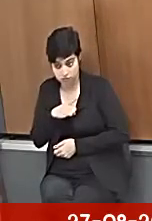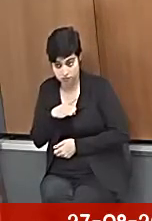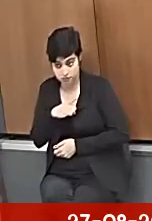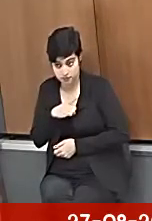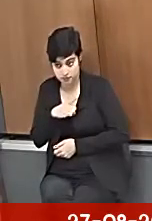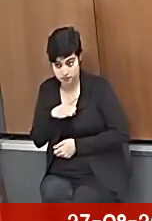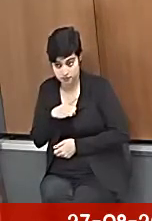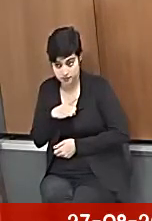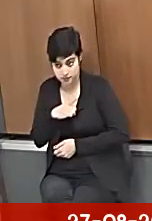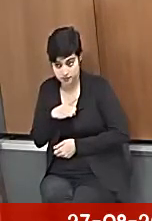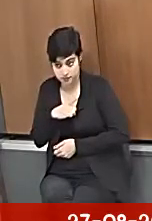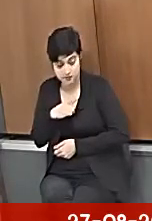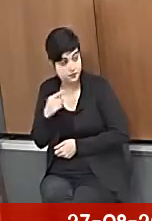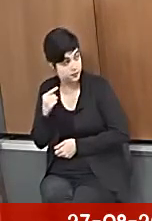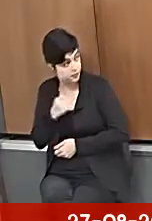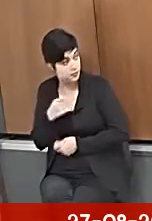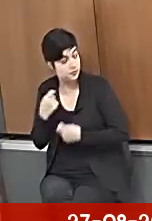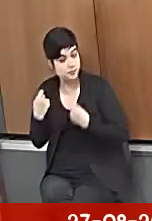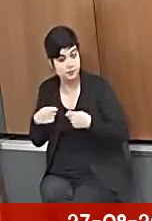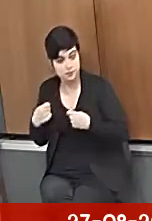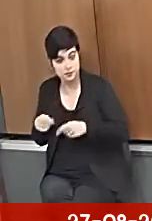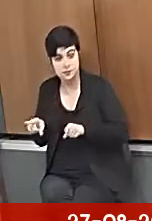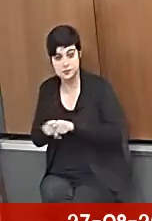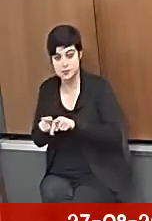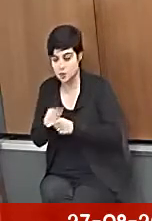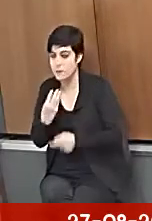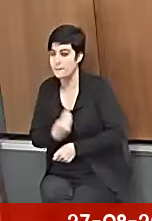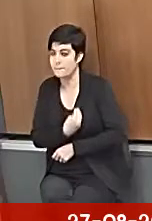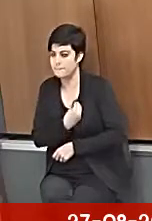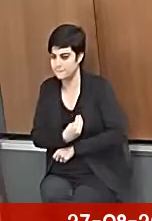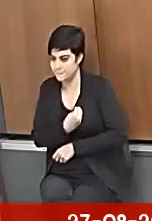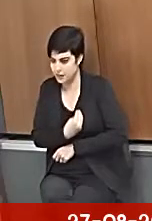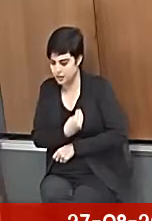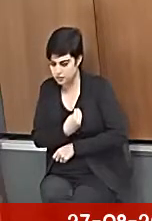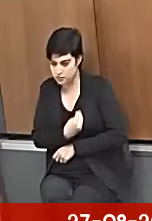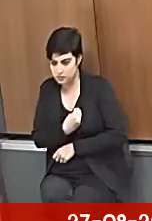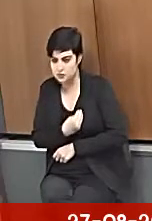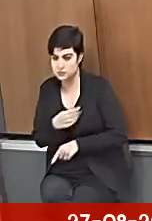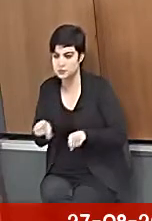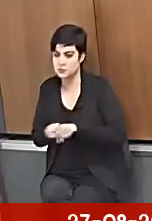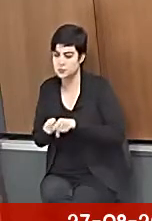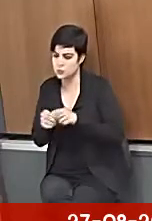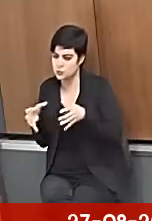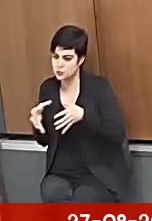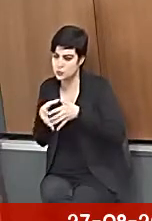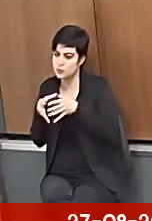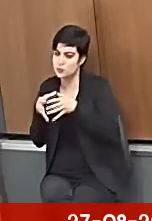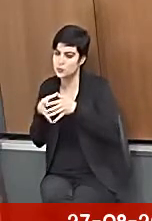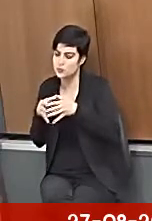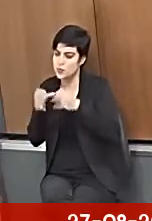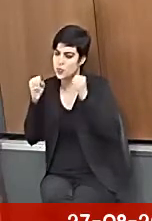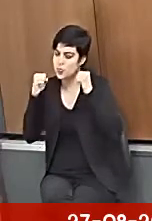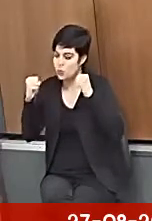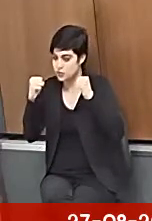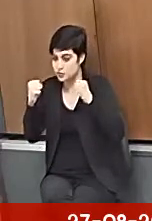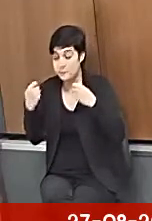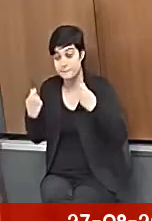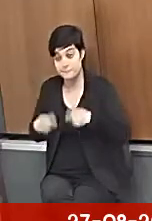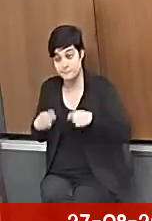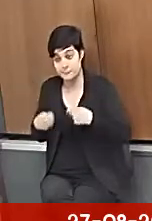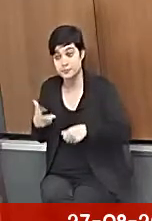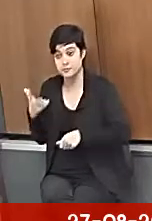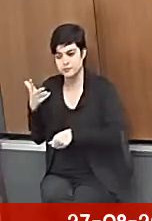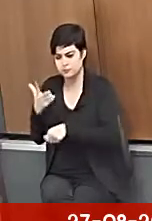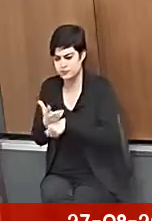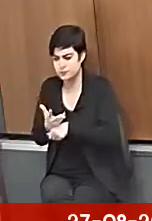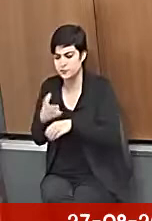aquela bandeira e também apoia faça parte é essa torcida ea imprensa também tem